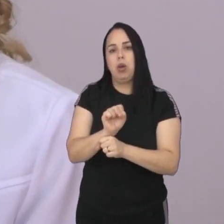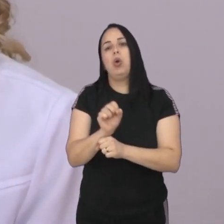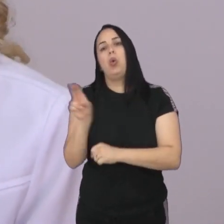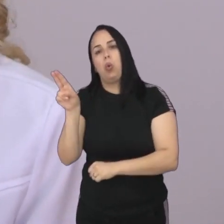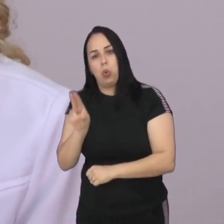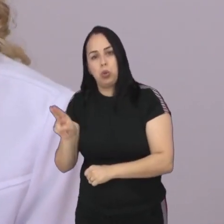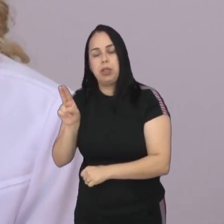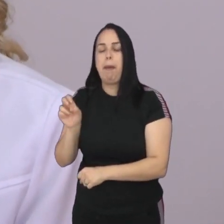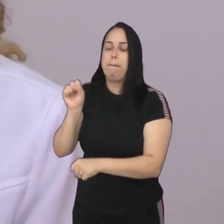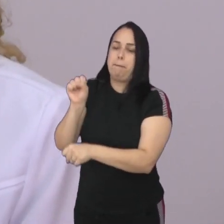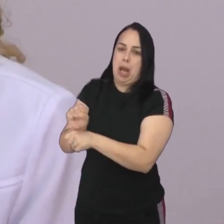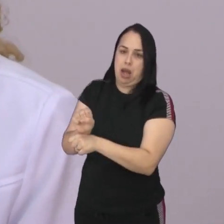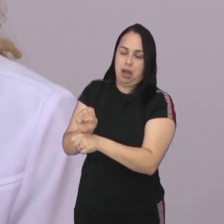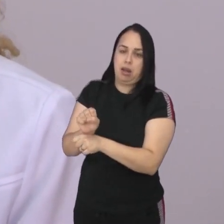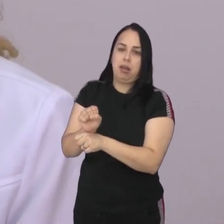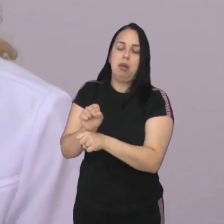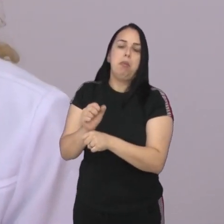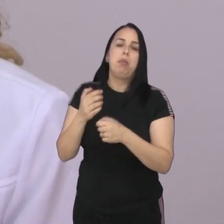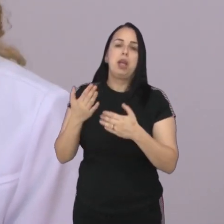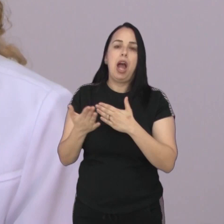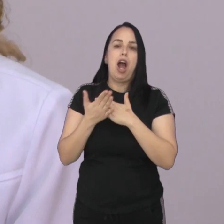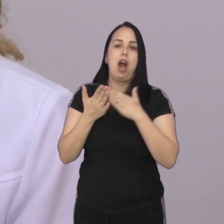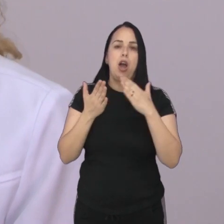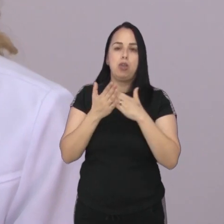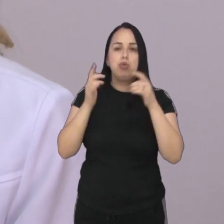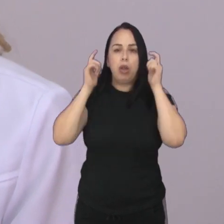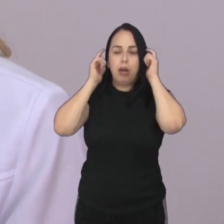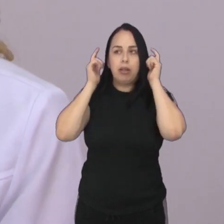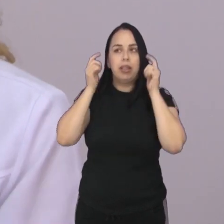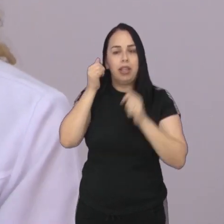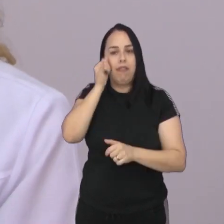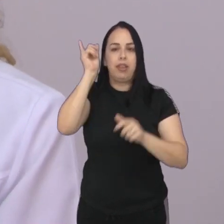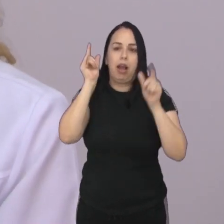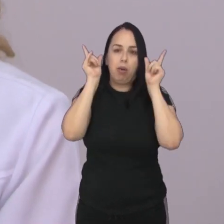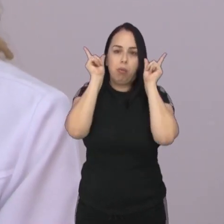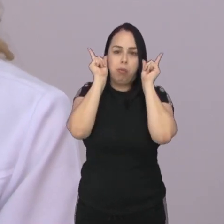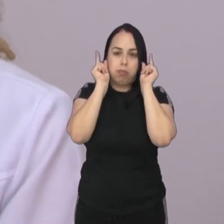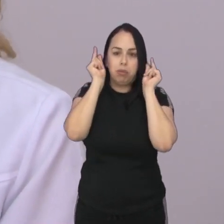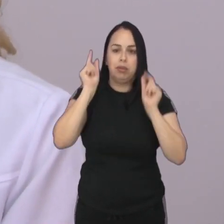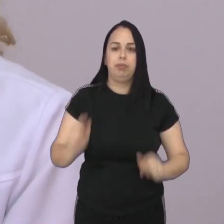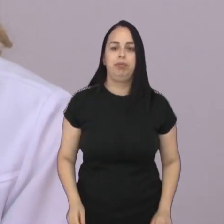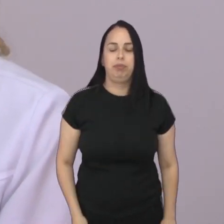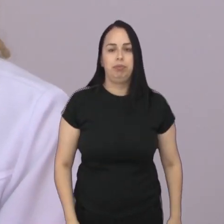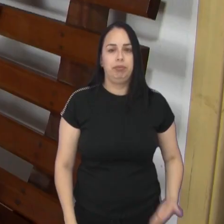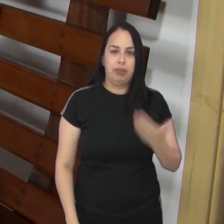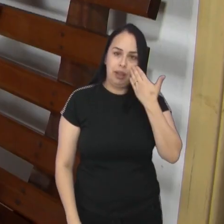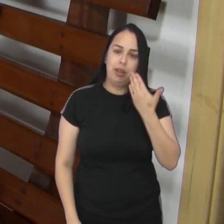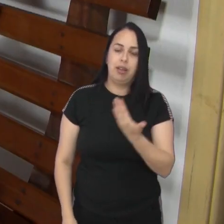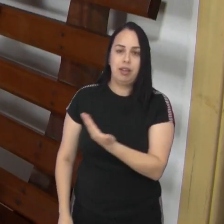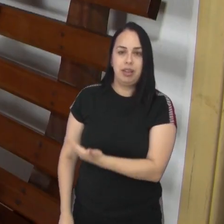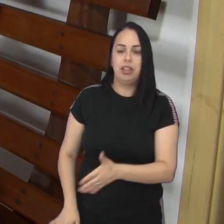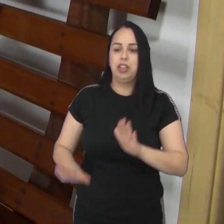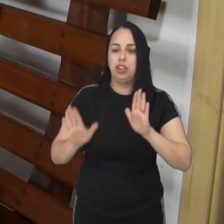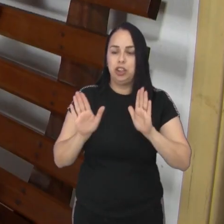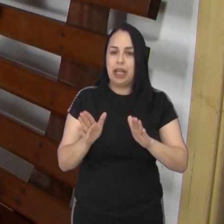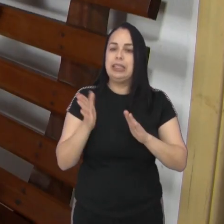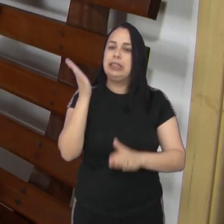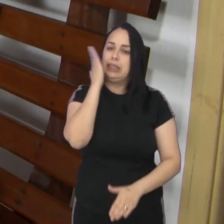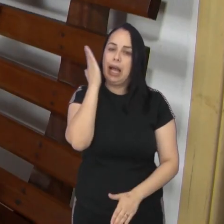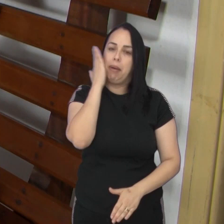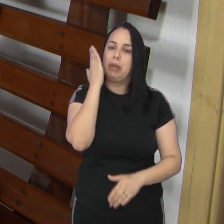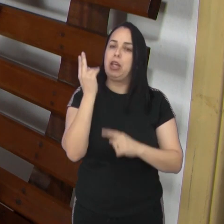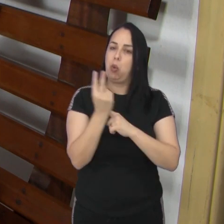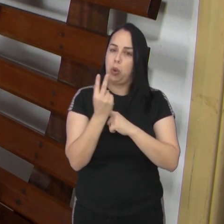se recuperar daquela inflamação e prevenir o dano ao órgão do ouvido. O Francisco está ligado